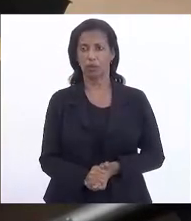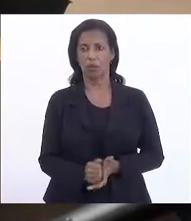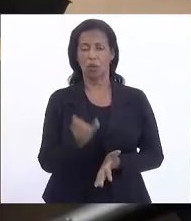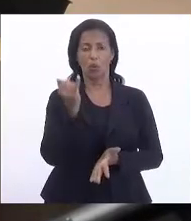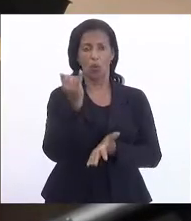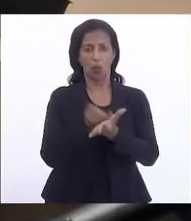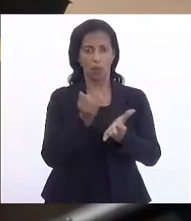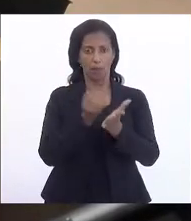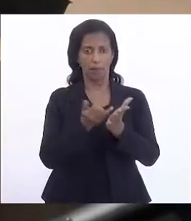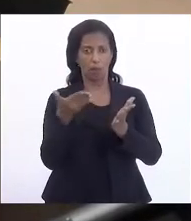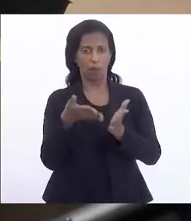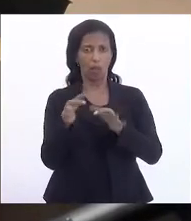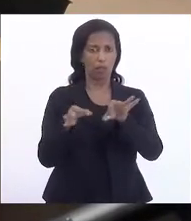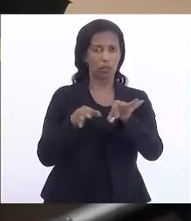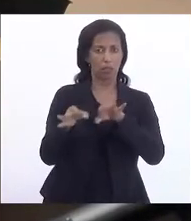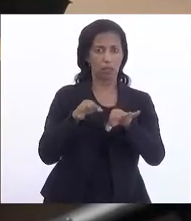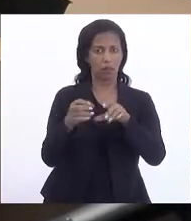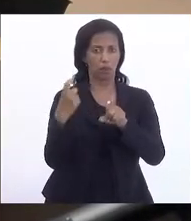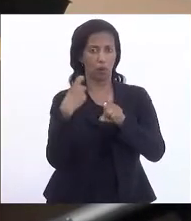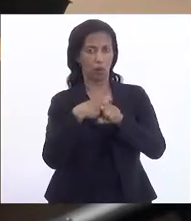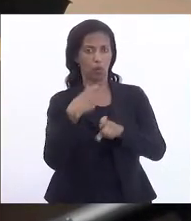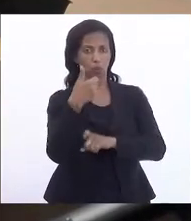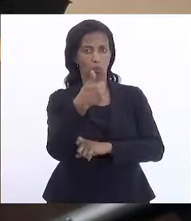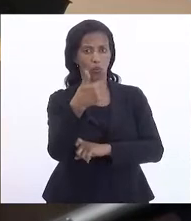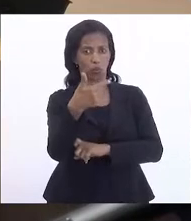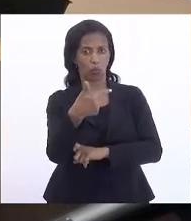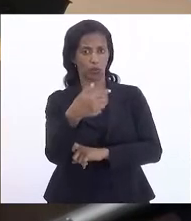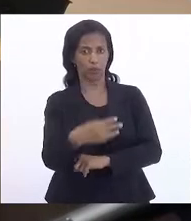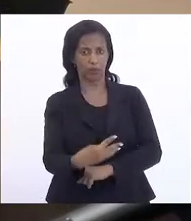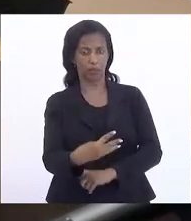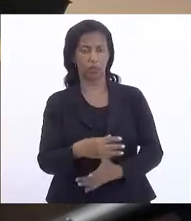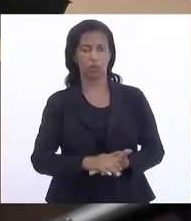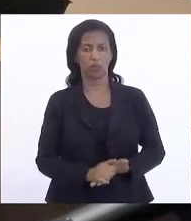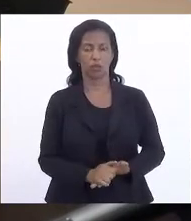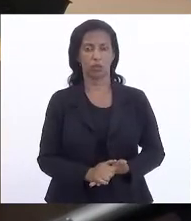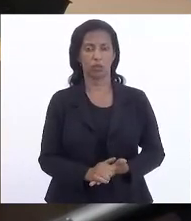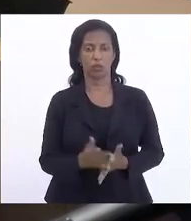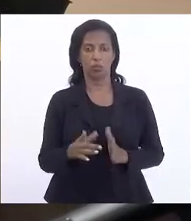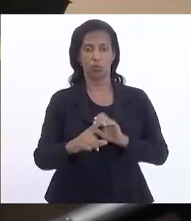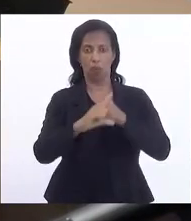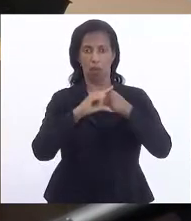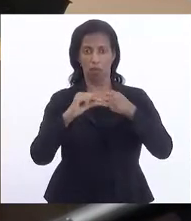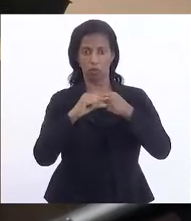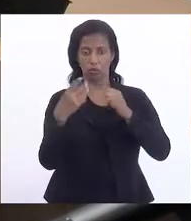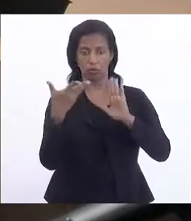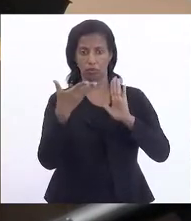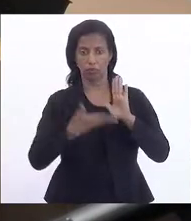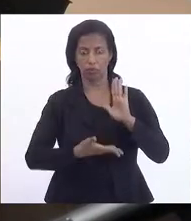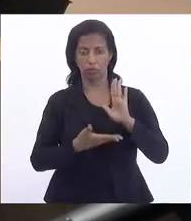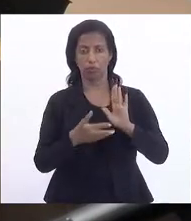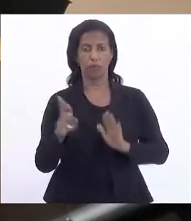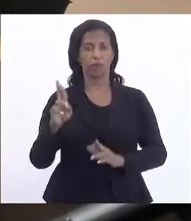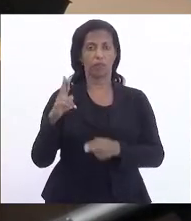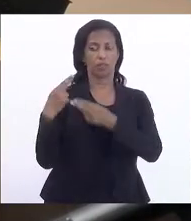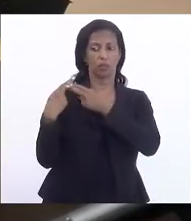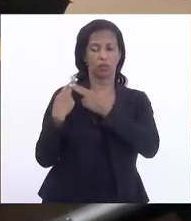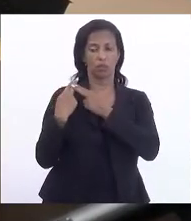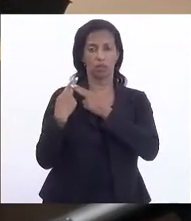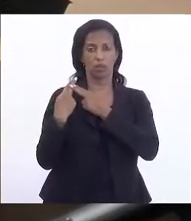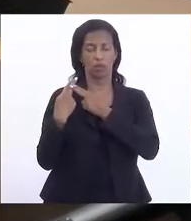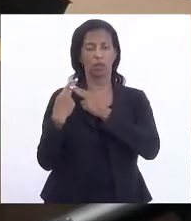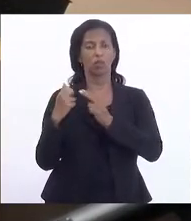diferido nas formas do inciso 1, 2 e 3 do presente artigo será de responsabilidade do